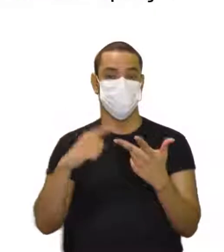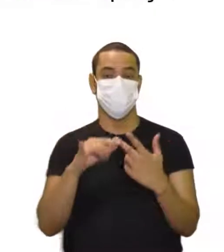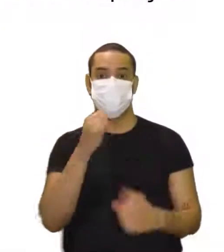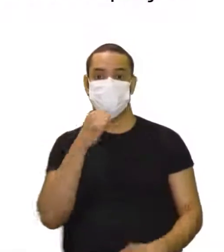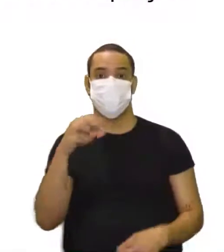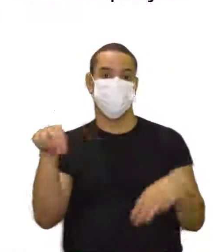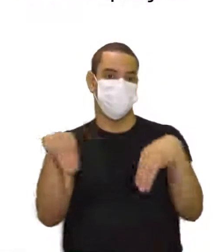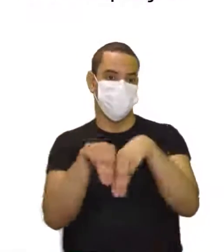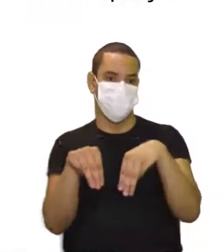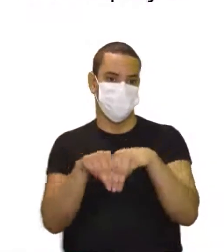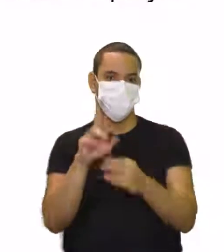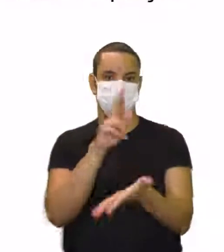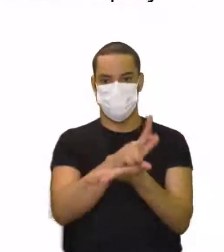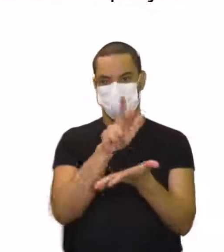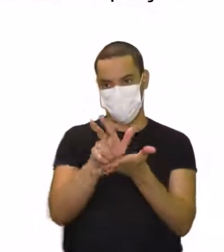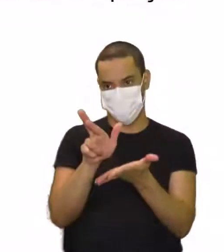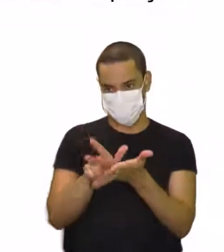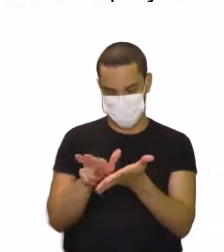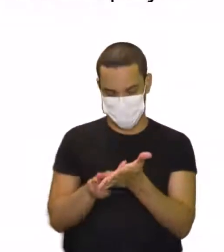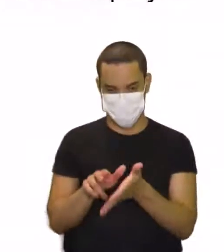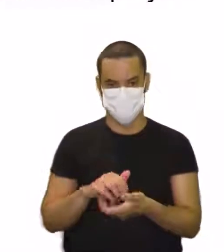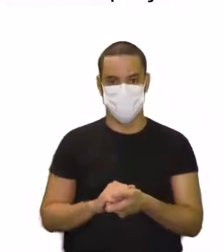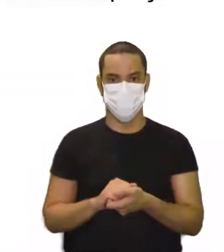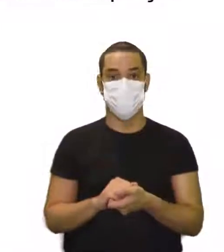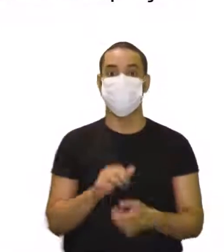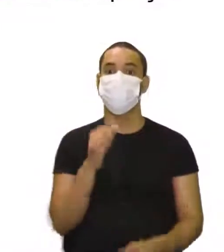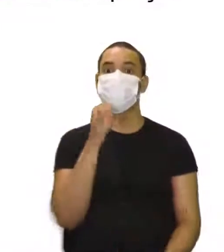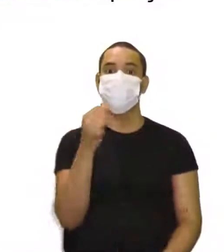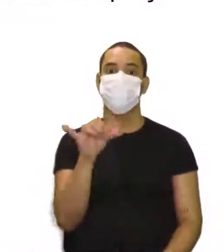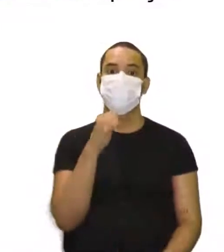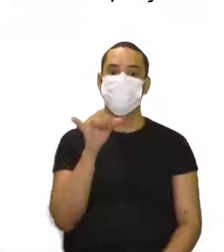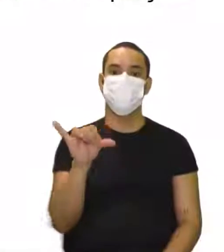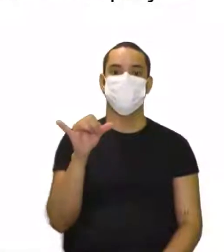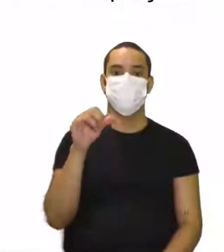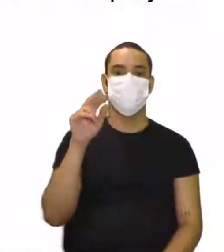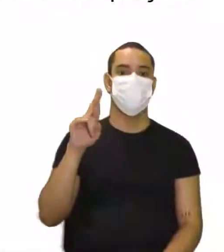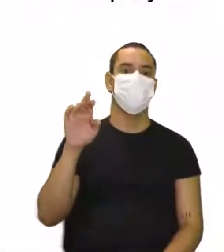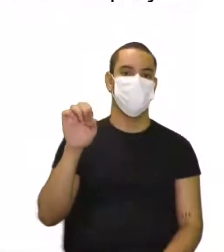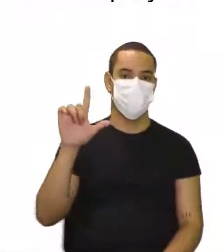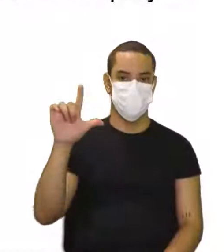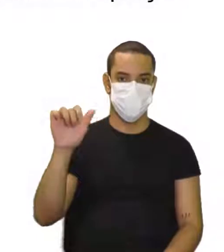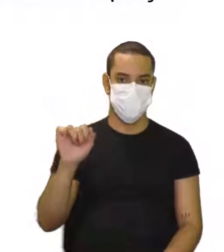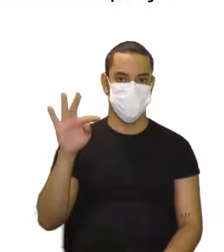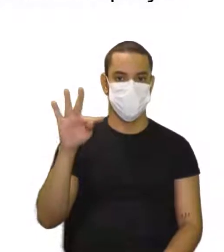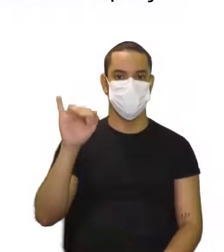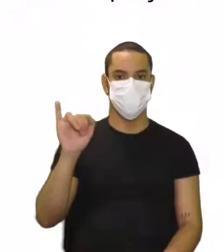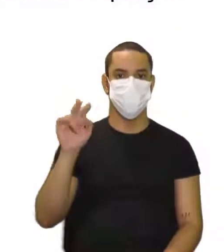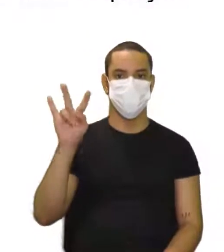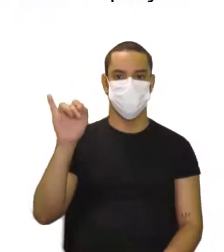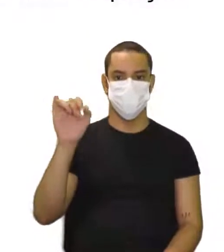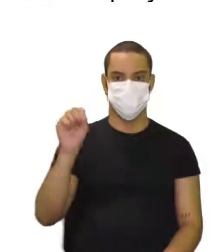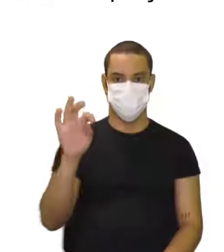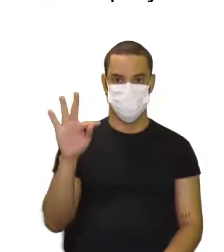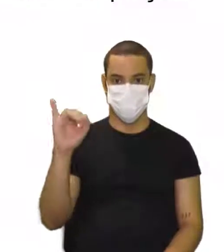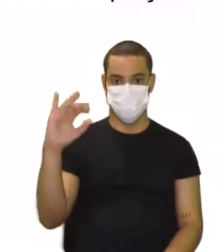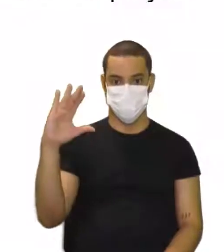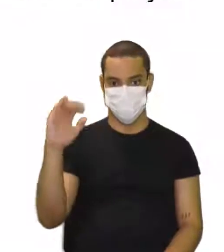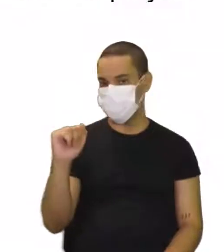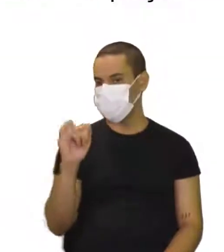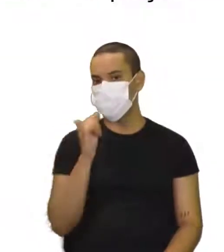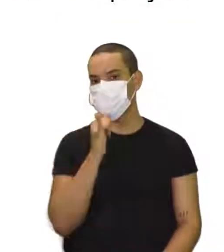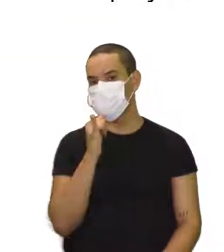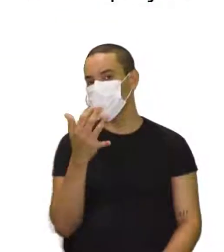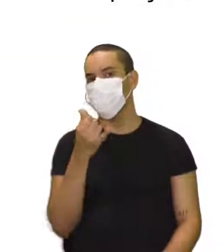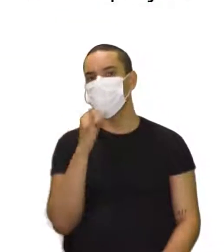isso que importa. Energia relativística. A teoria da energia relativística, quando fala de energia cinética,